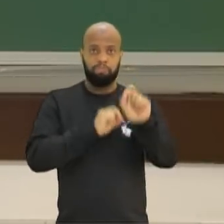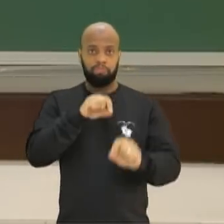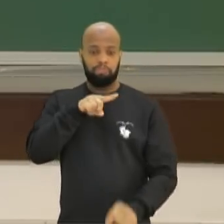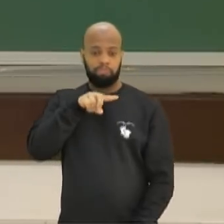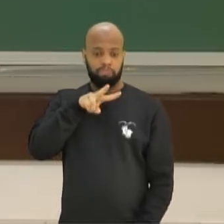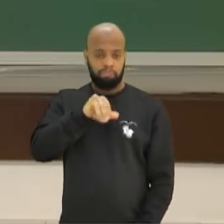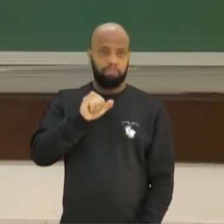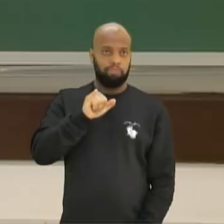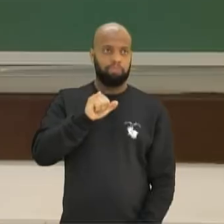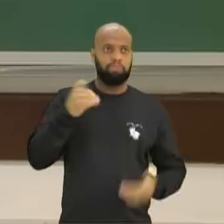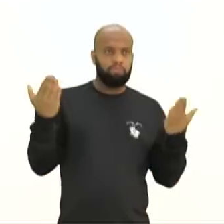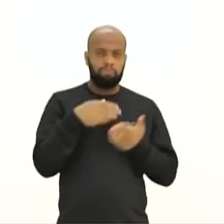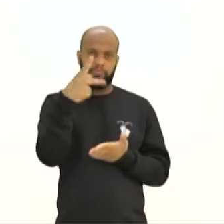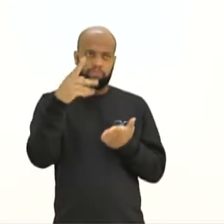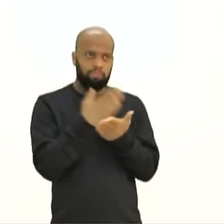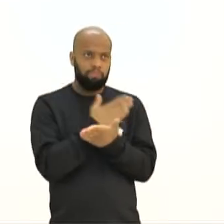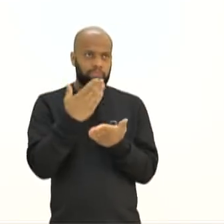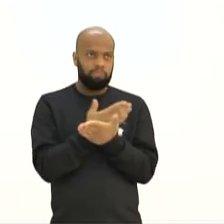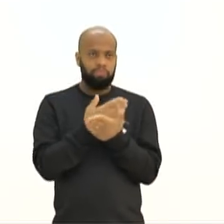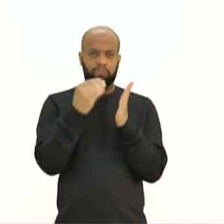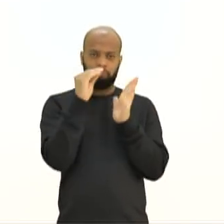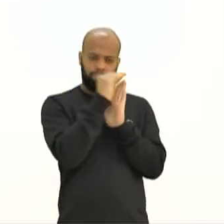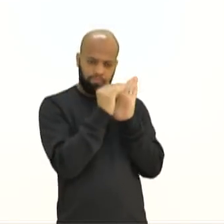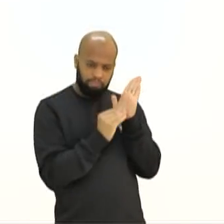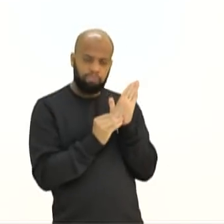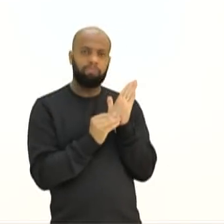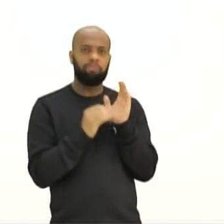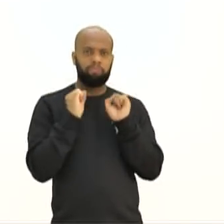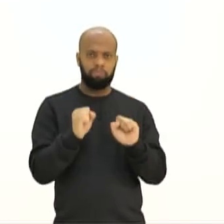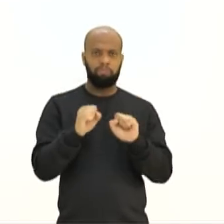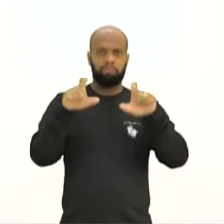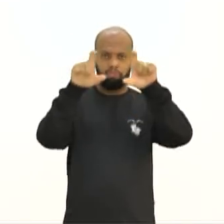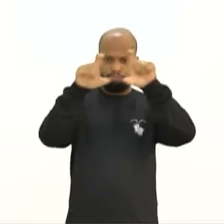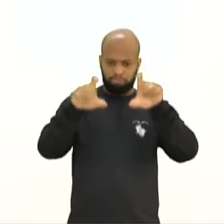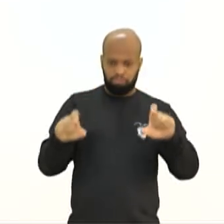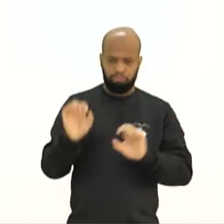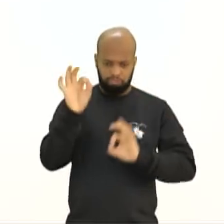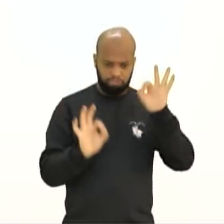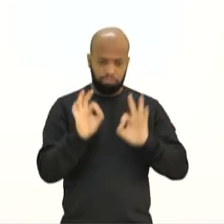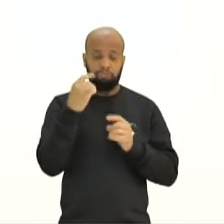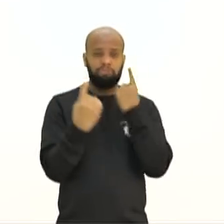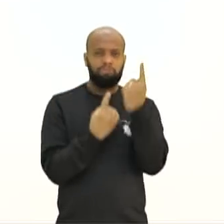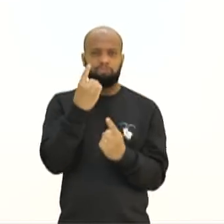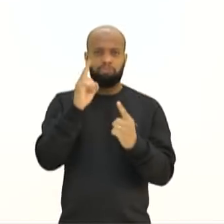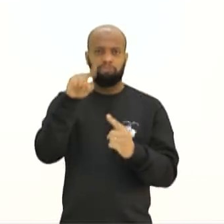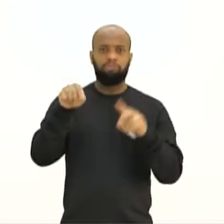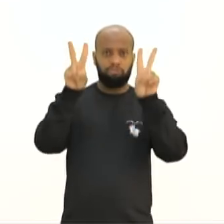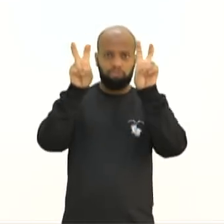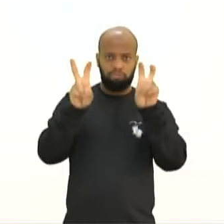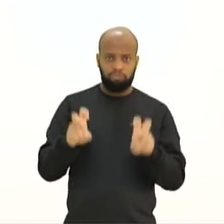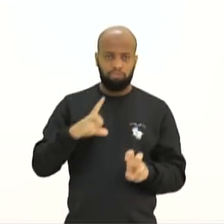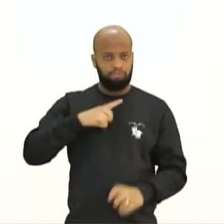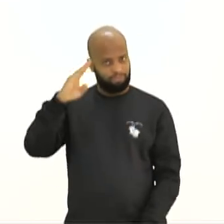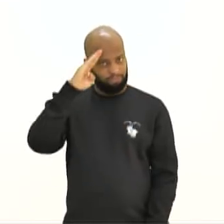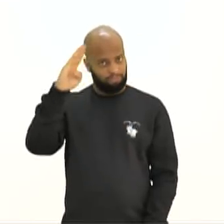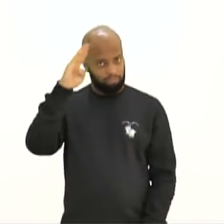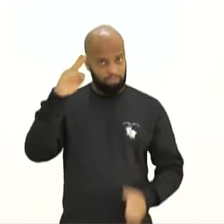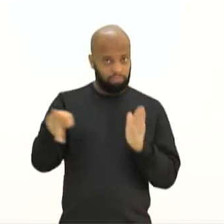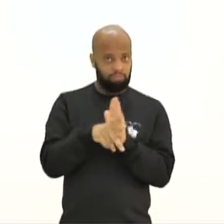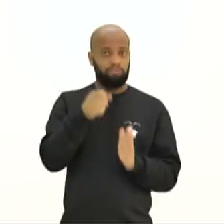marcar aí no caderno quais são, vocês podem fazer isso em tópicos, tá? Quais foram os assuntos principais